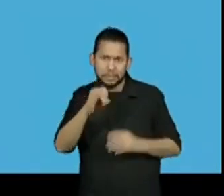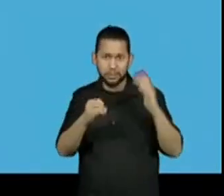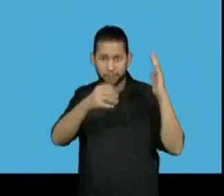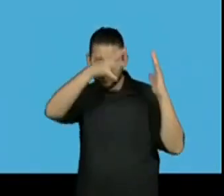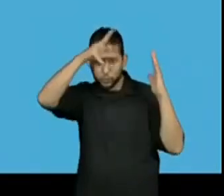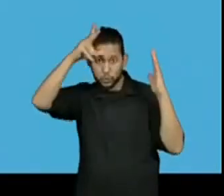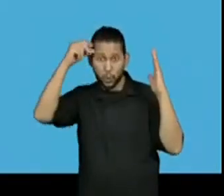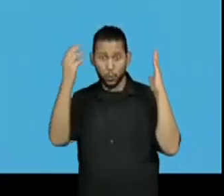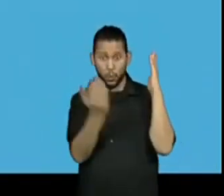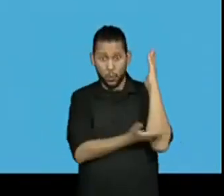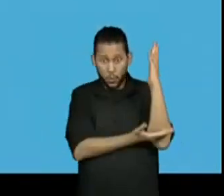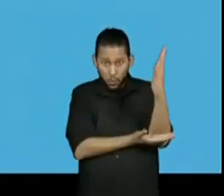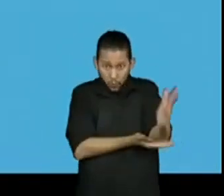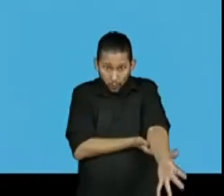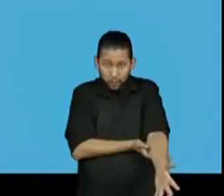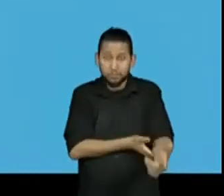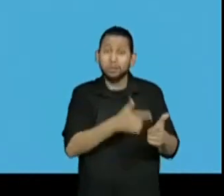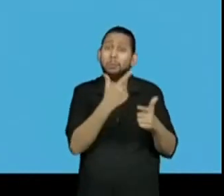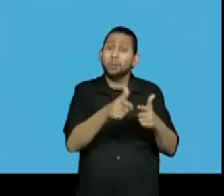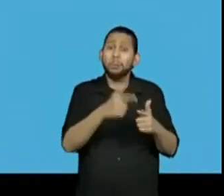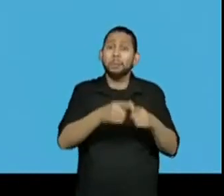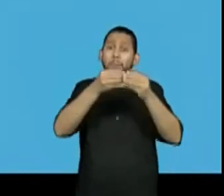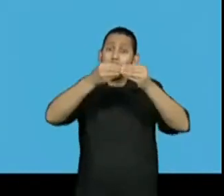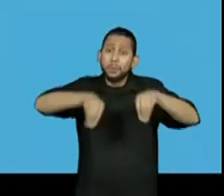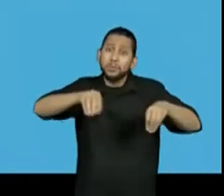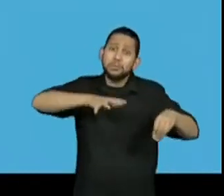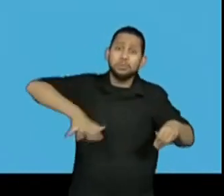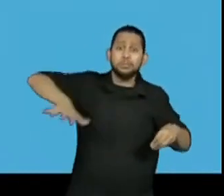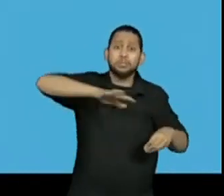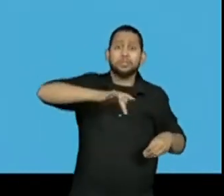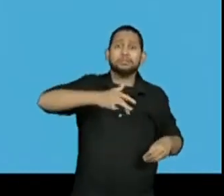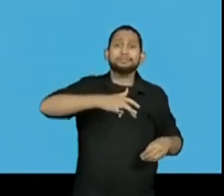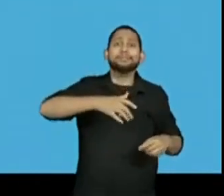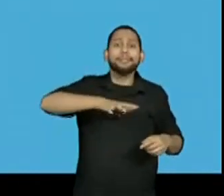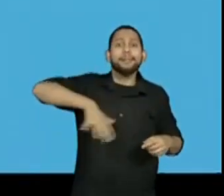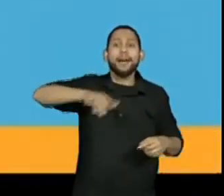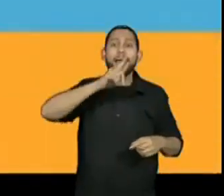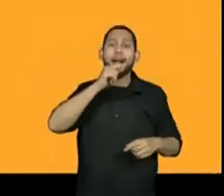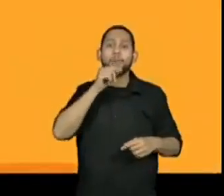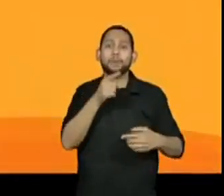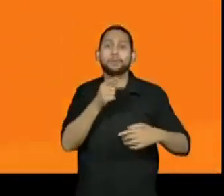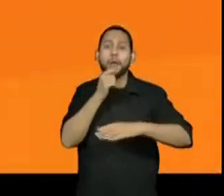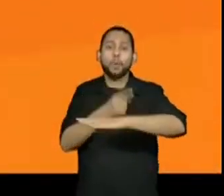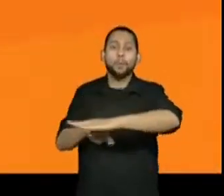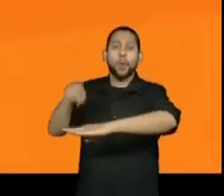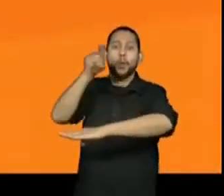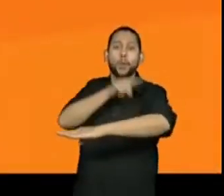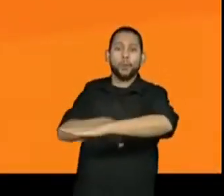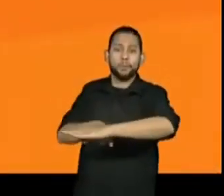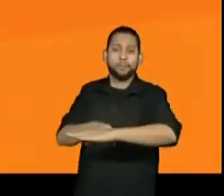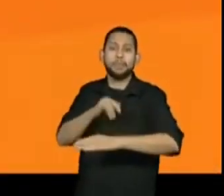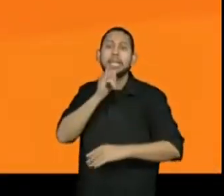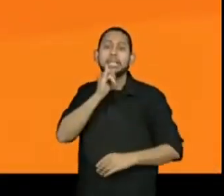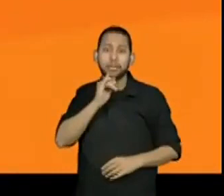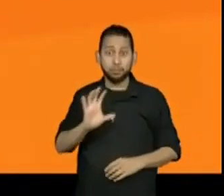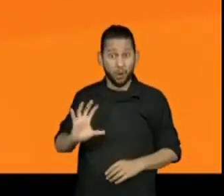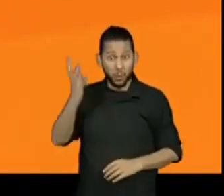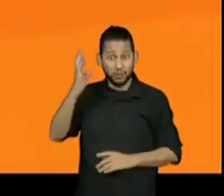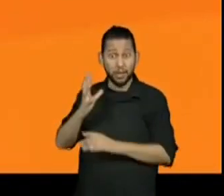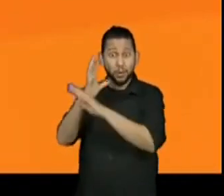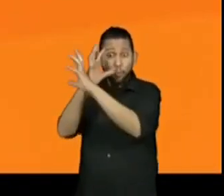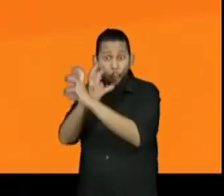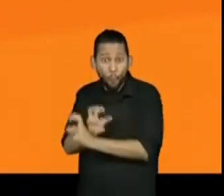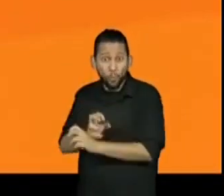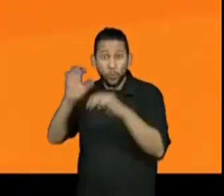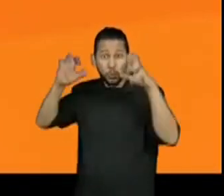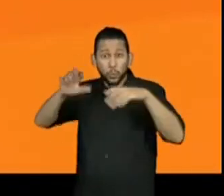Amazônia, interferimos de forma extremamente negativa no ciclo da água. Eventos extremos, como episódios de seca,